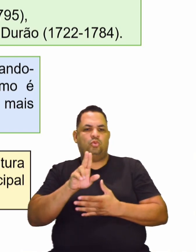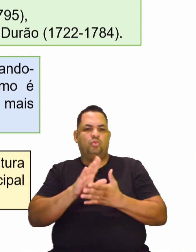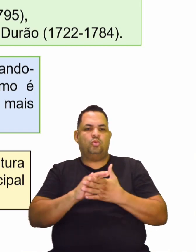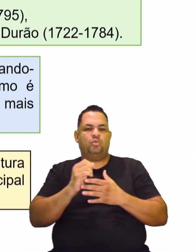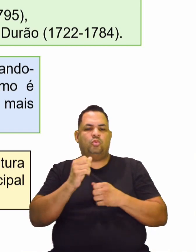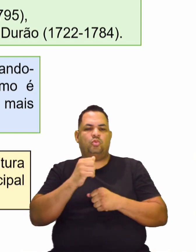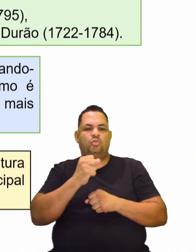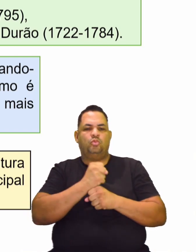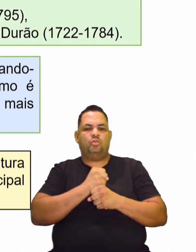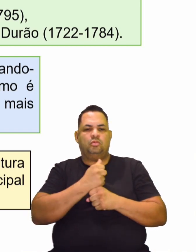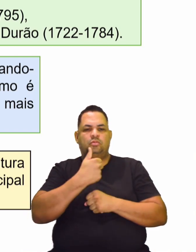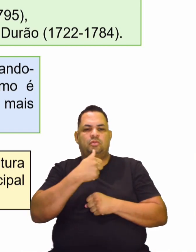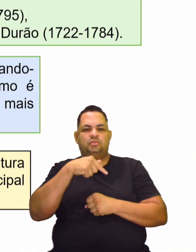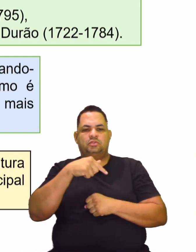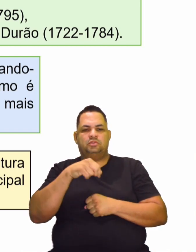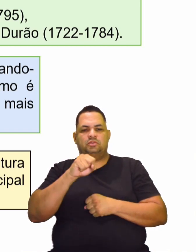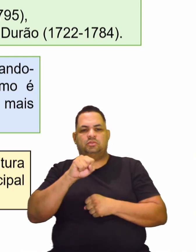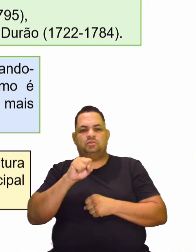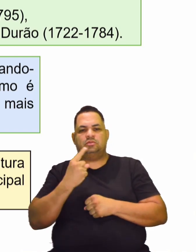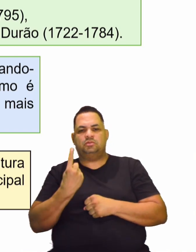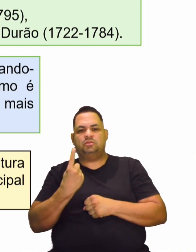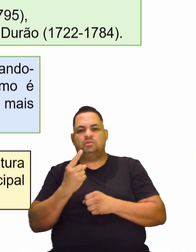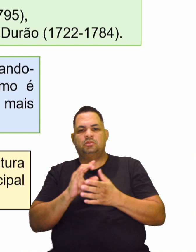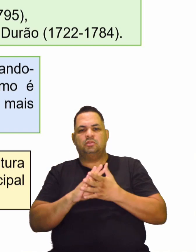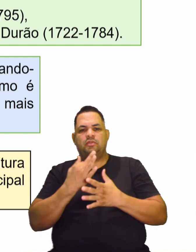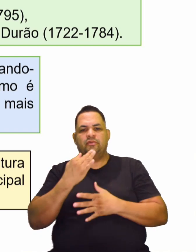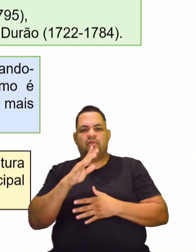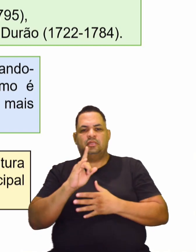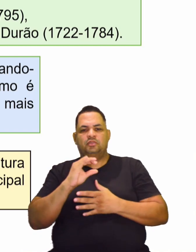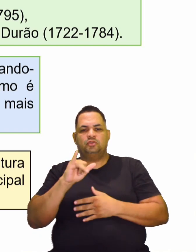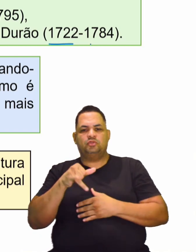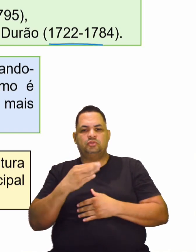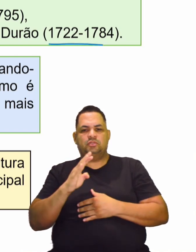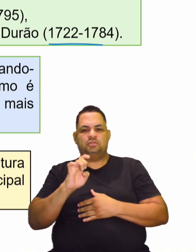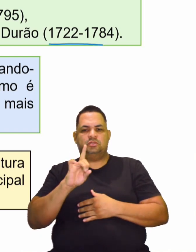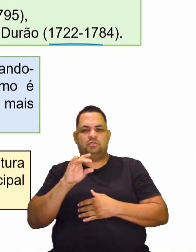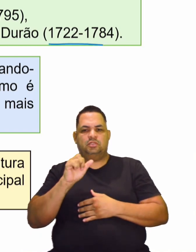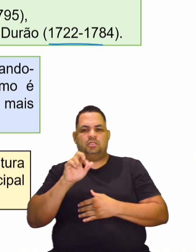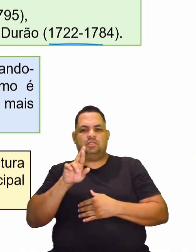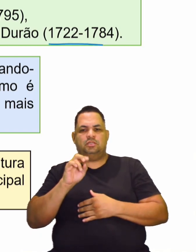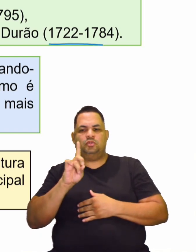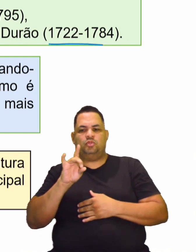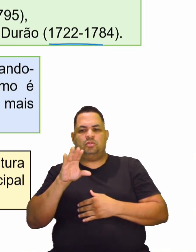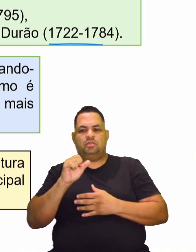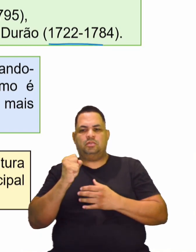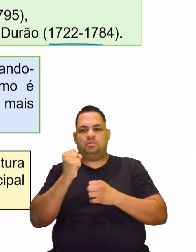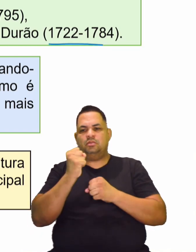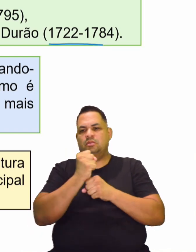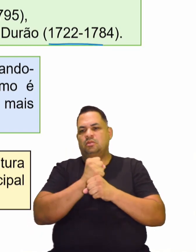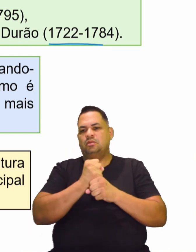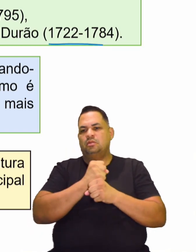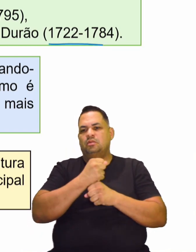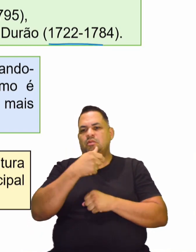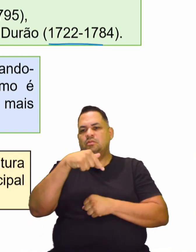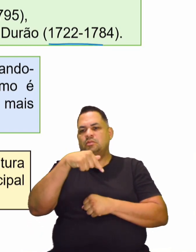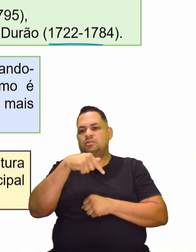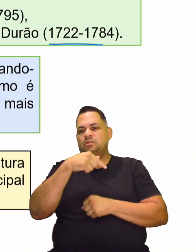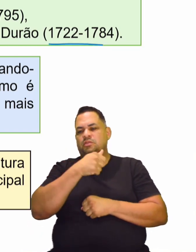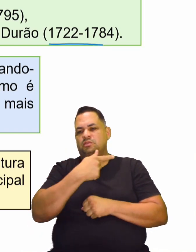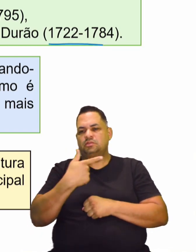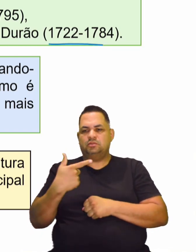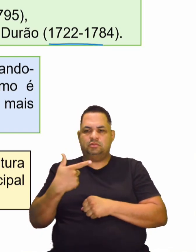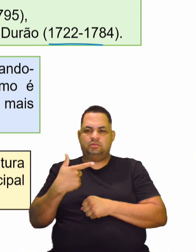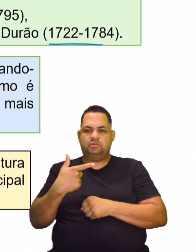1781, de Frei José de Santa Rita Durão. Nasceu em 1722, faleceu em